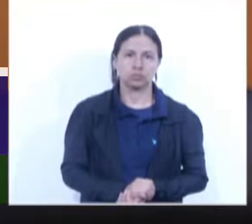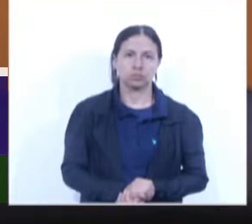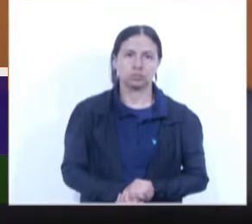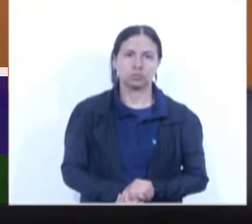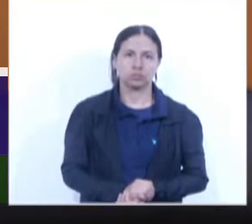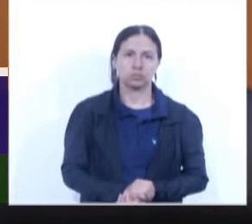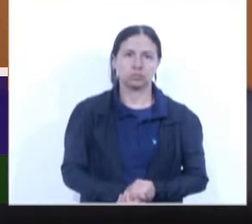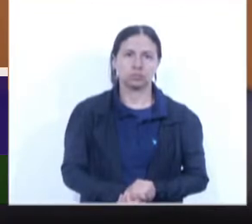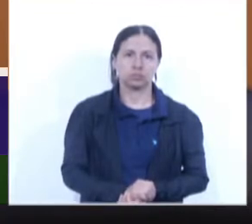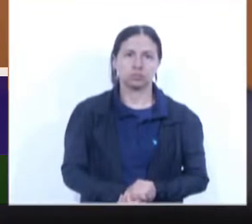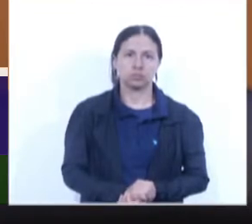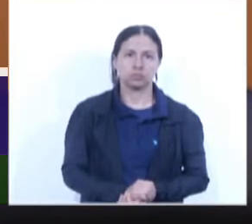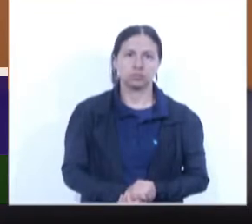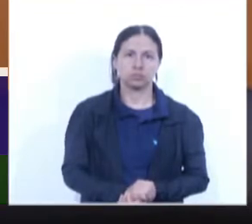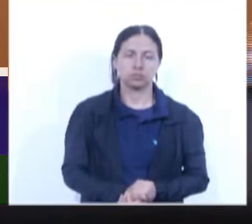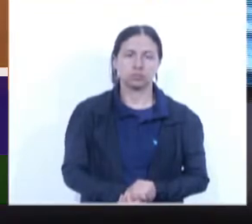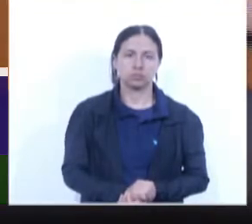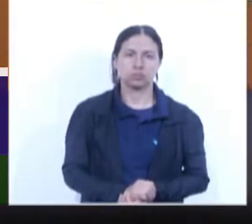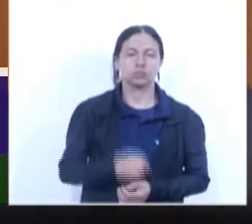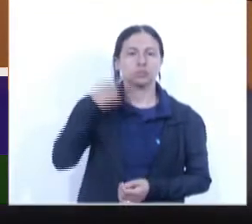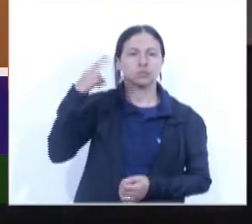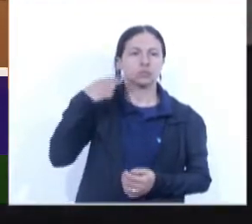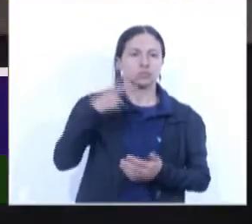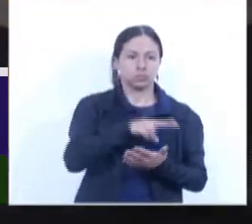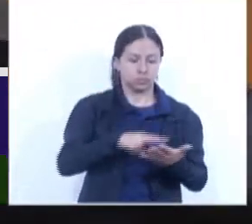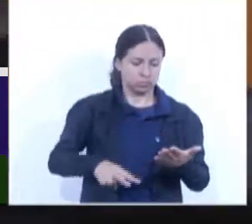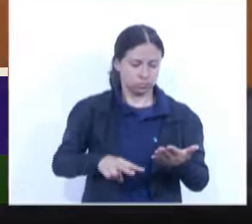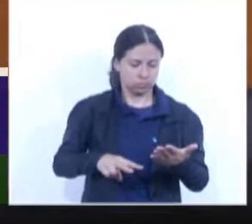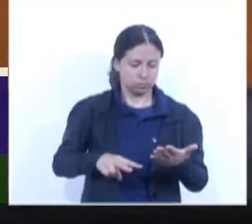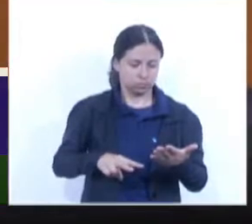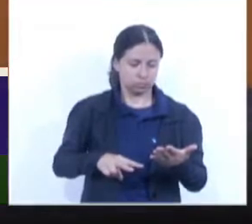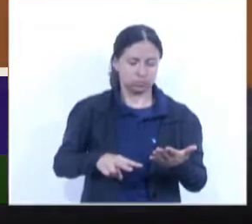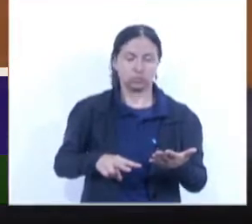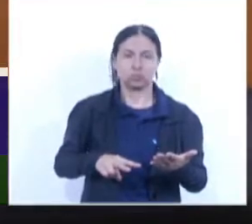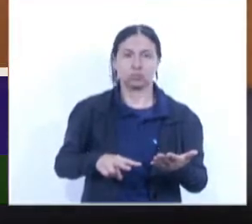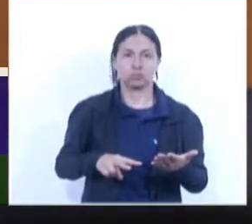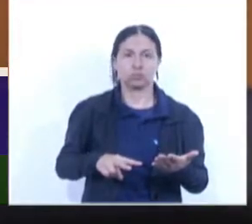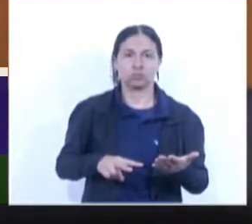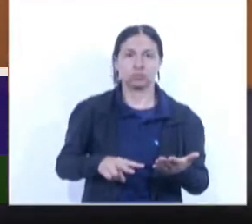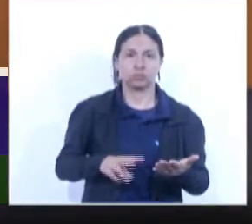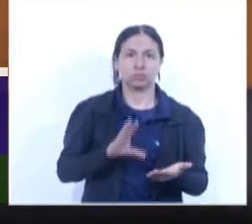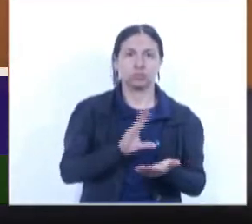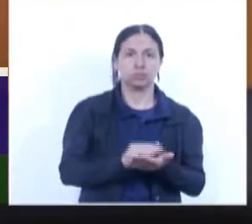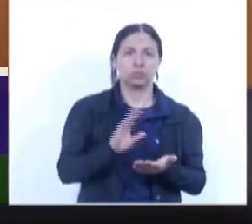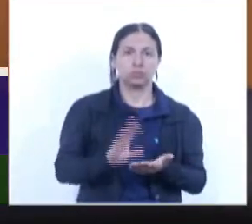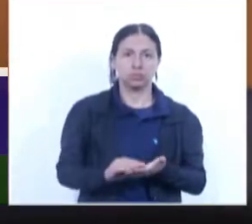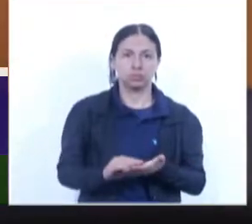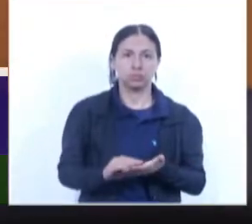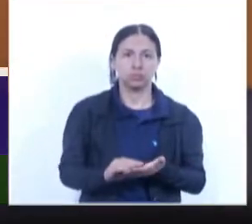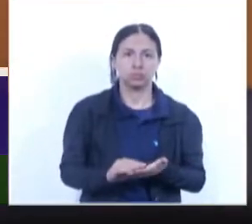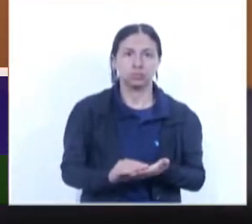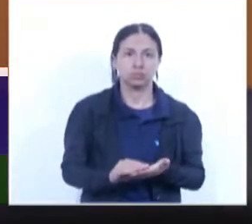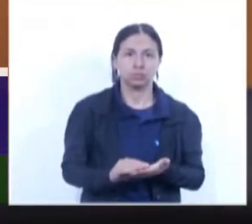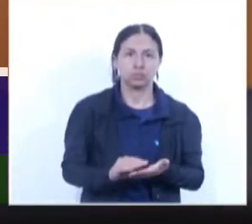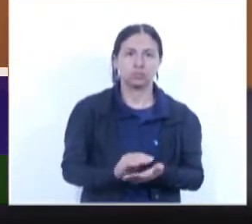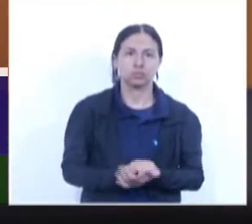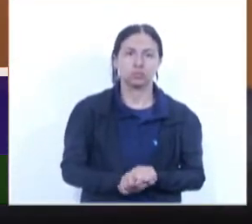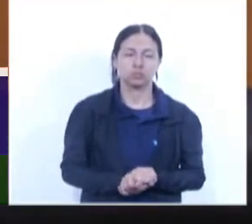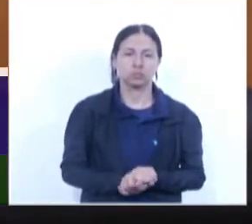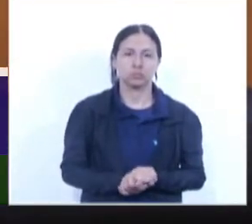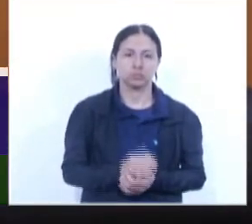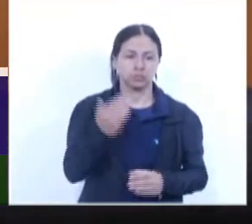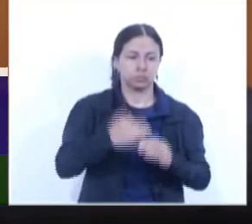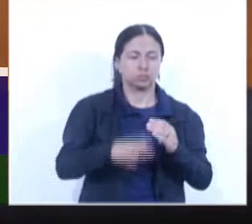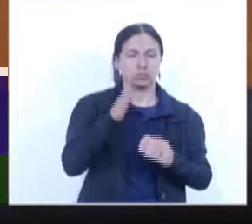essa geradores que façam a leitura da ata que foi enviado por e-mail peço a Jesus que faz leitura dos